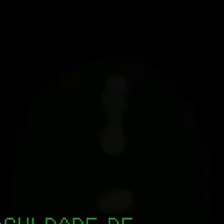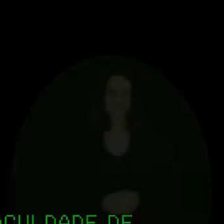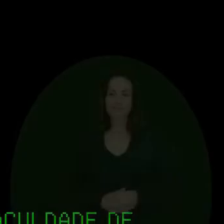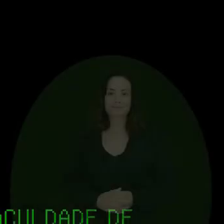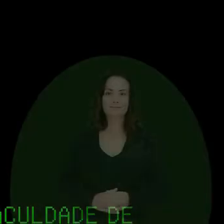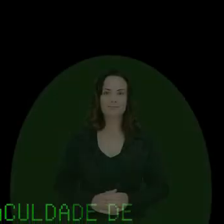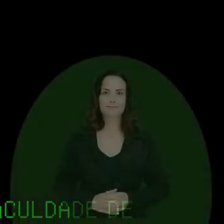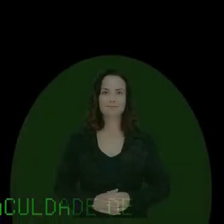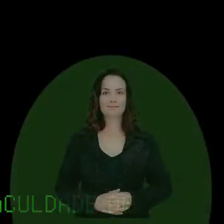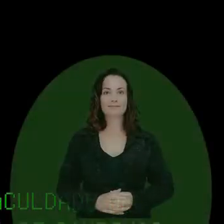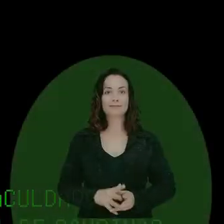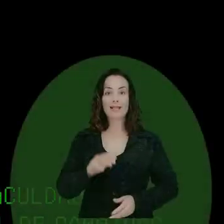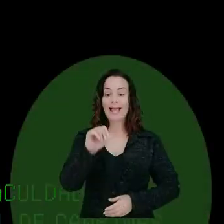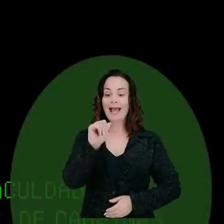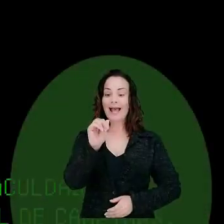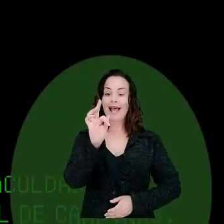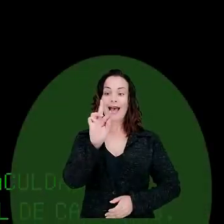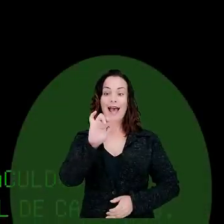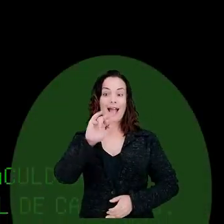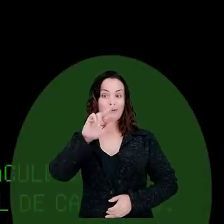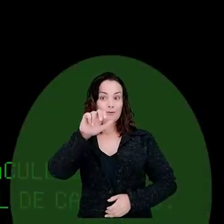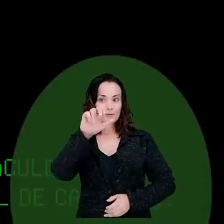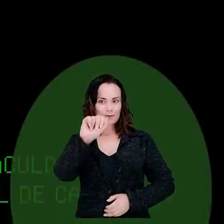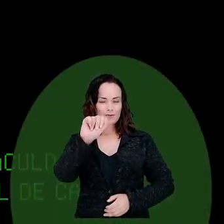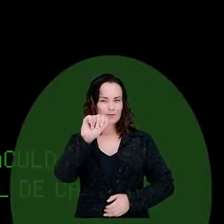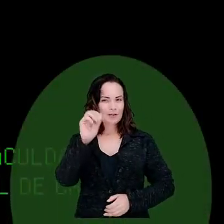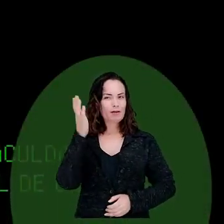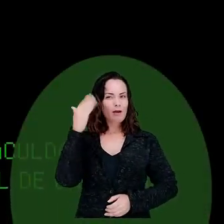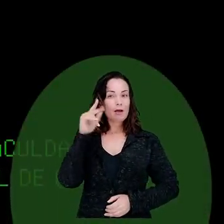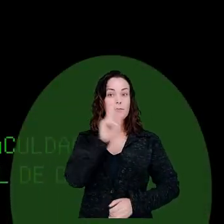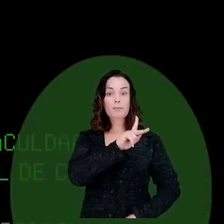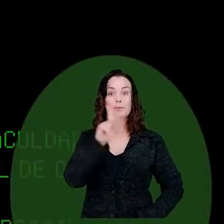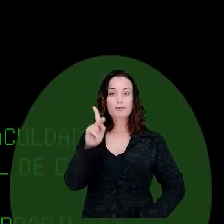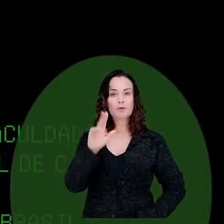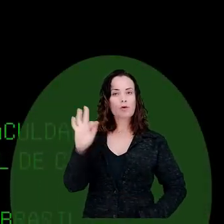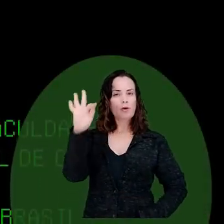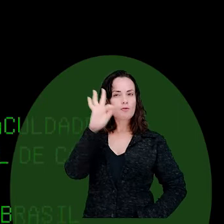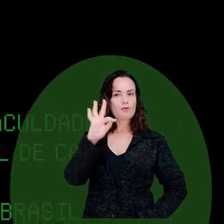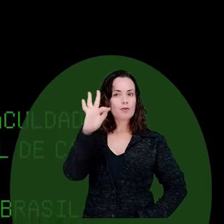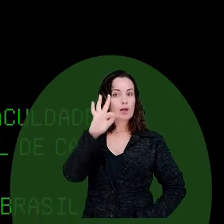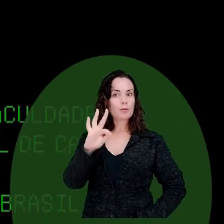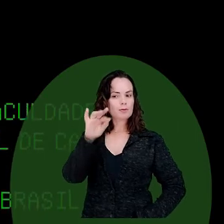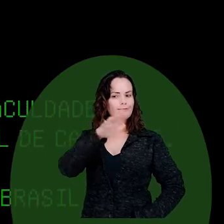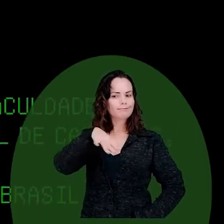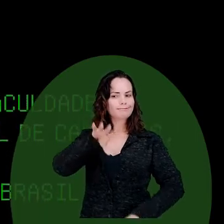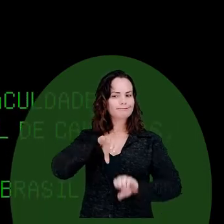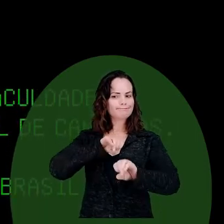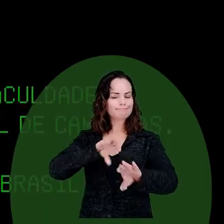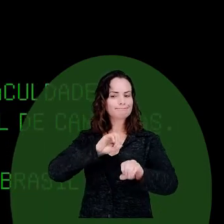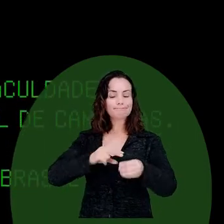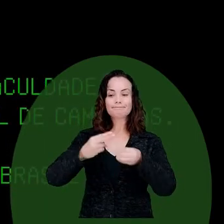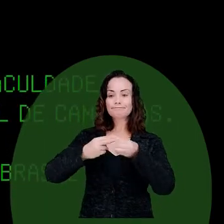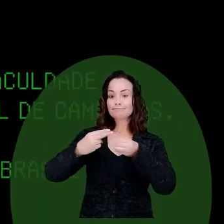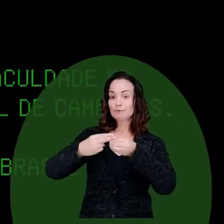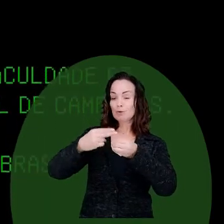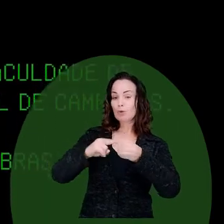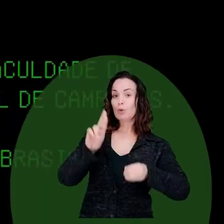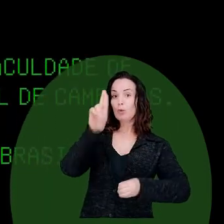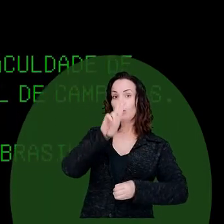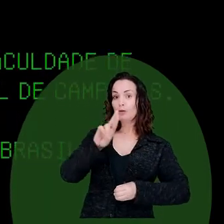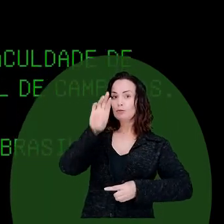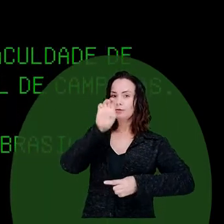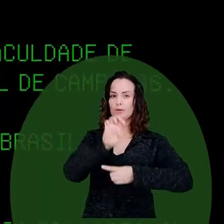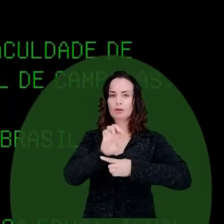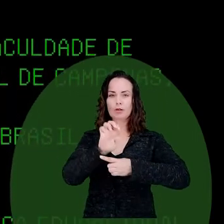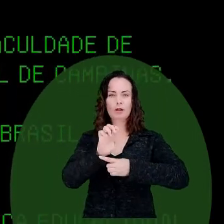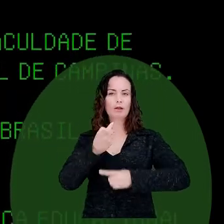A Cira Viana Ripper foi professora na Faculdade de Educação da Unicamp, Universidade Estadual de Campinas.